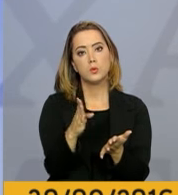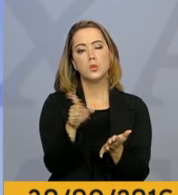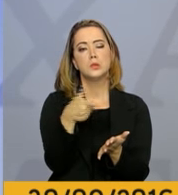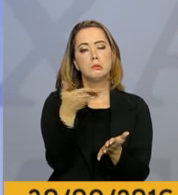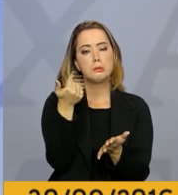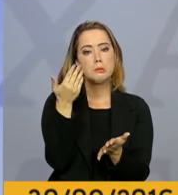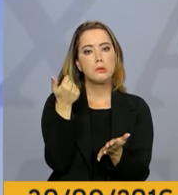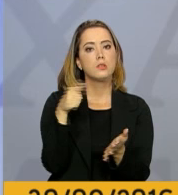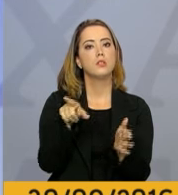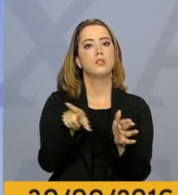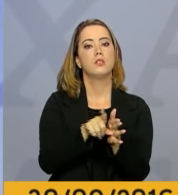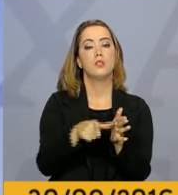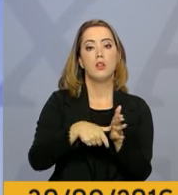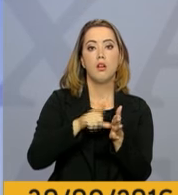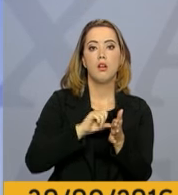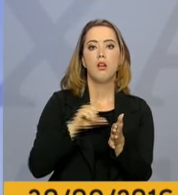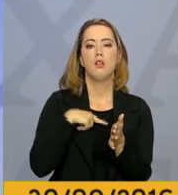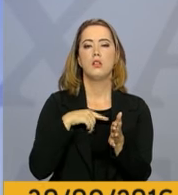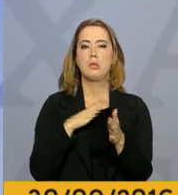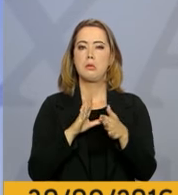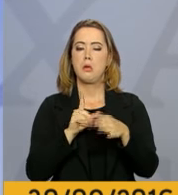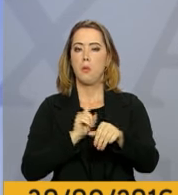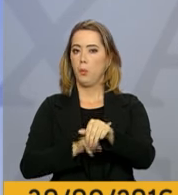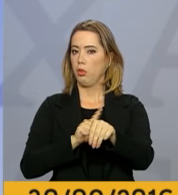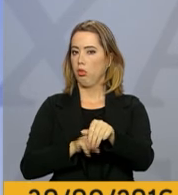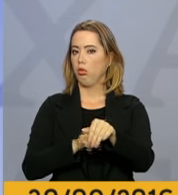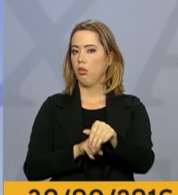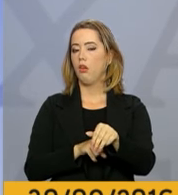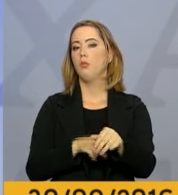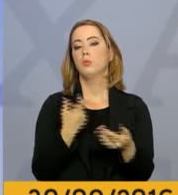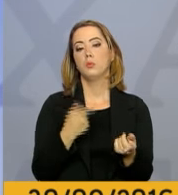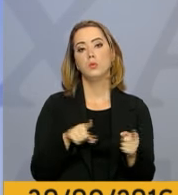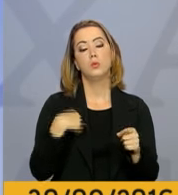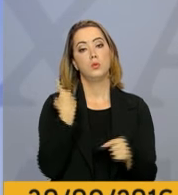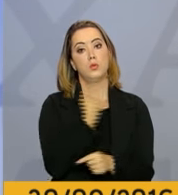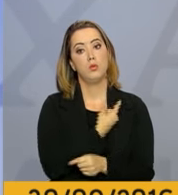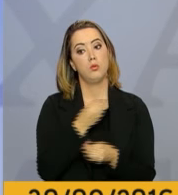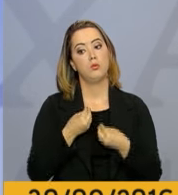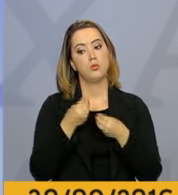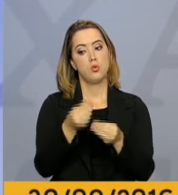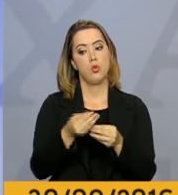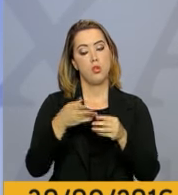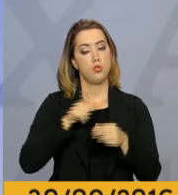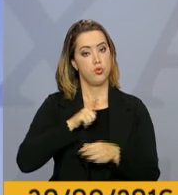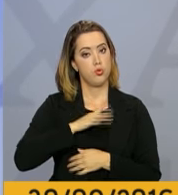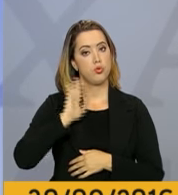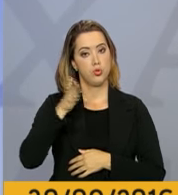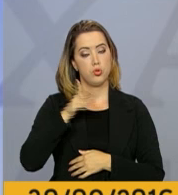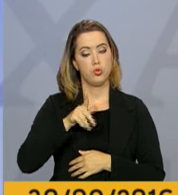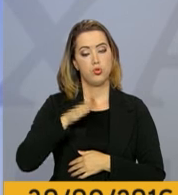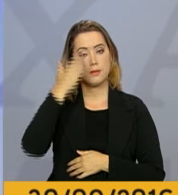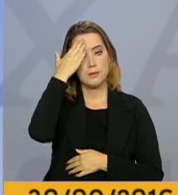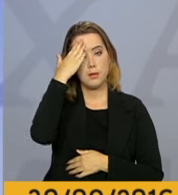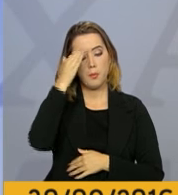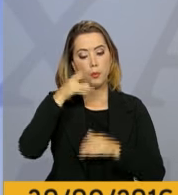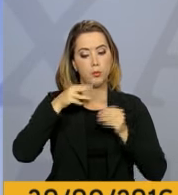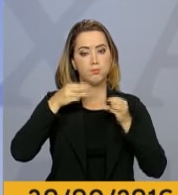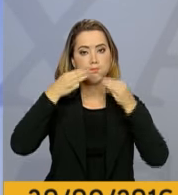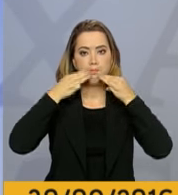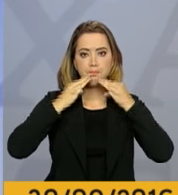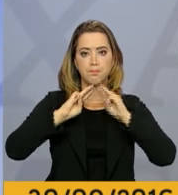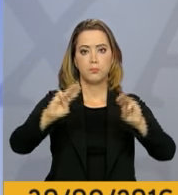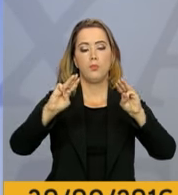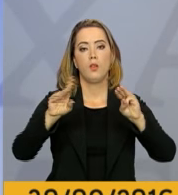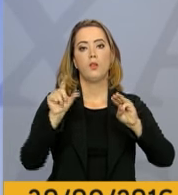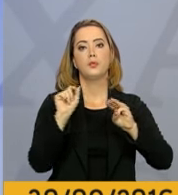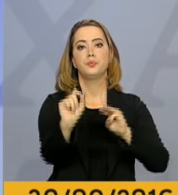naquela oportunidade, interinamente, logo nos impusemos uma missão: a de